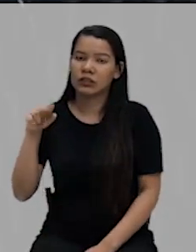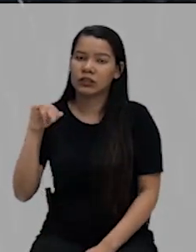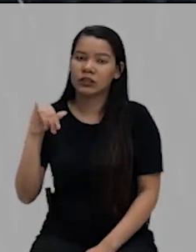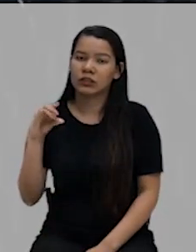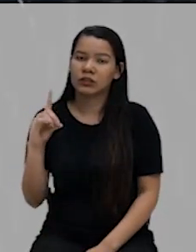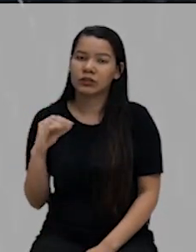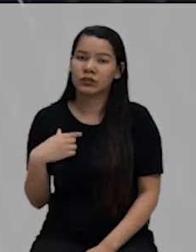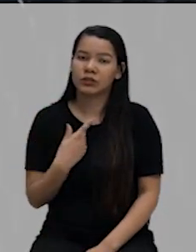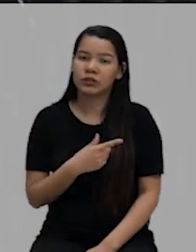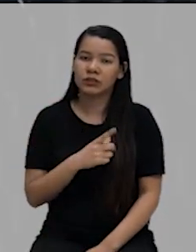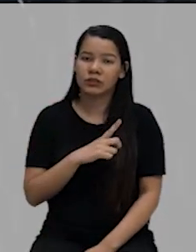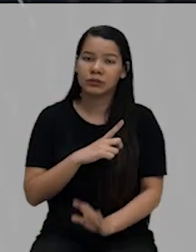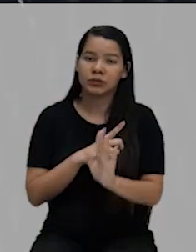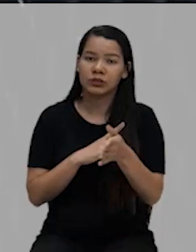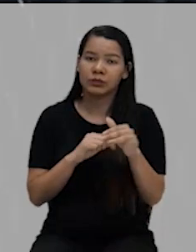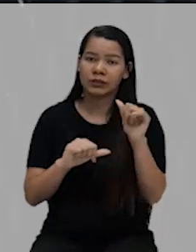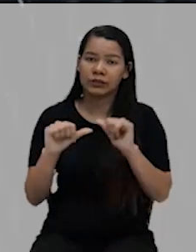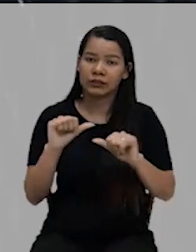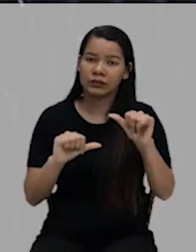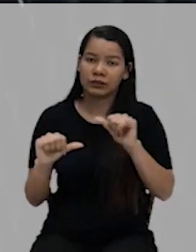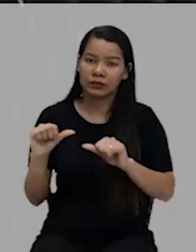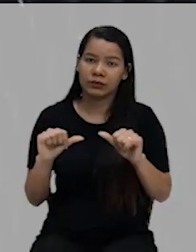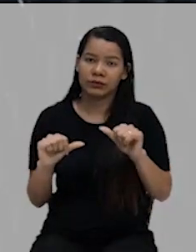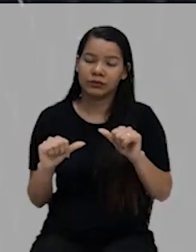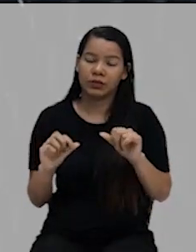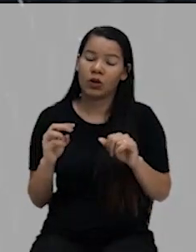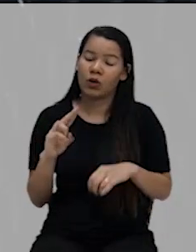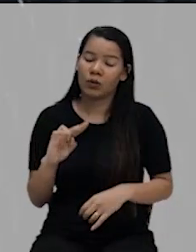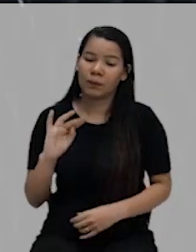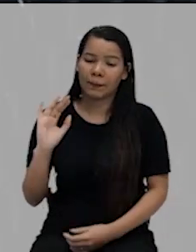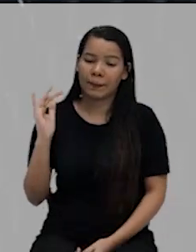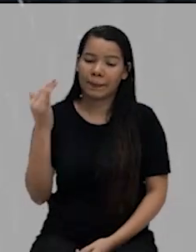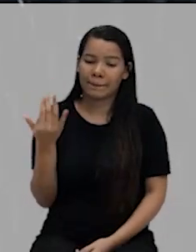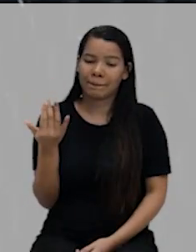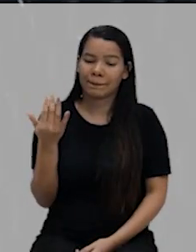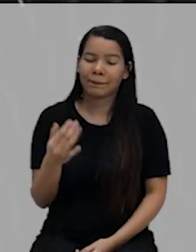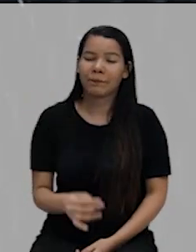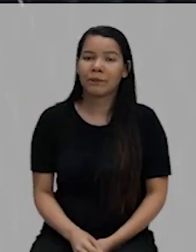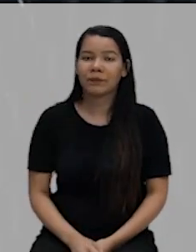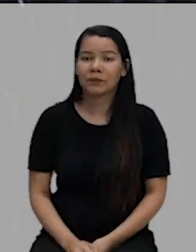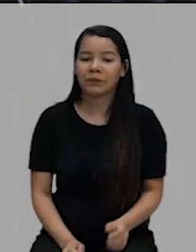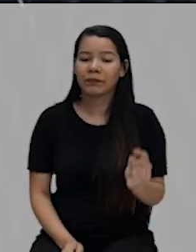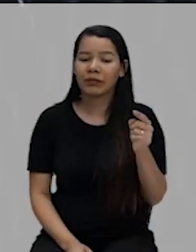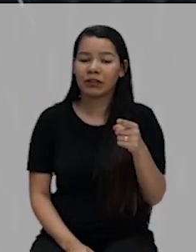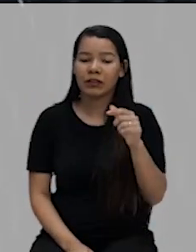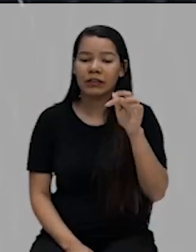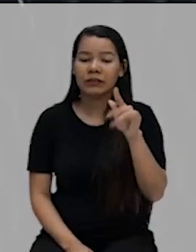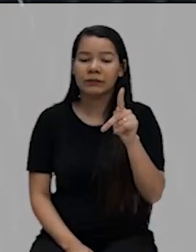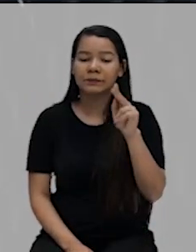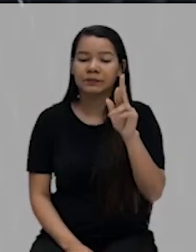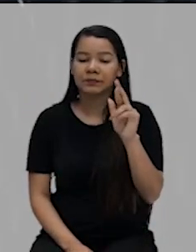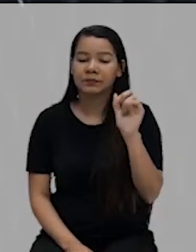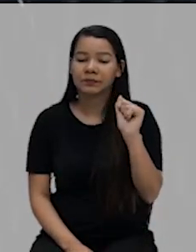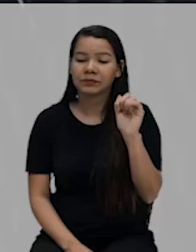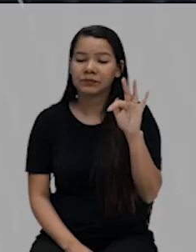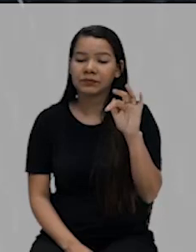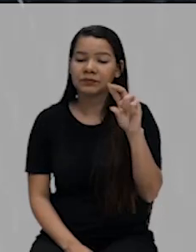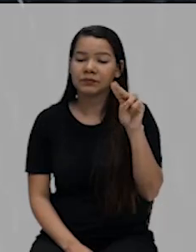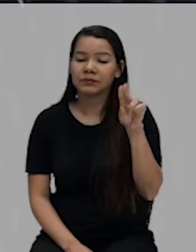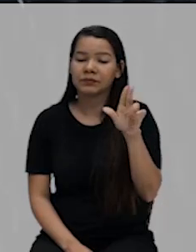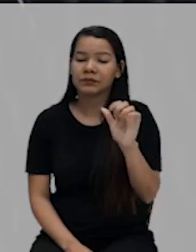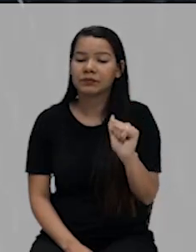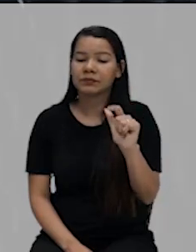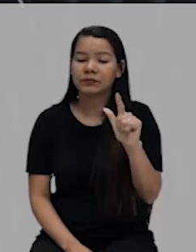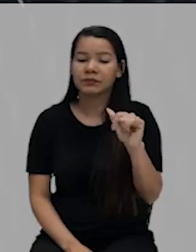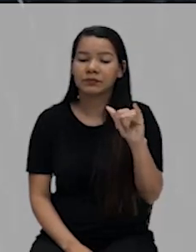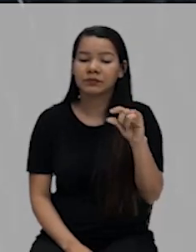uma transformação, ou seja, um fenômeno. E essa parafina líquida, né? Se